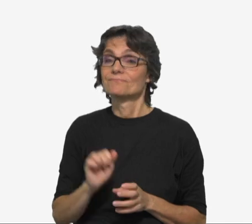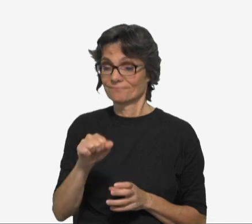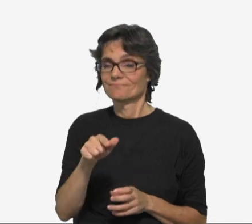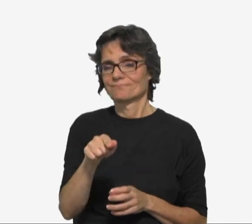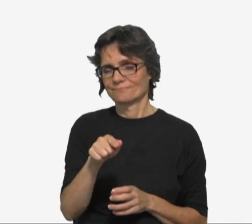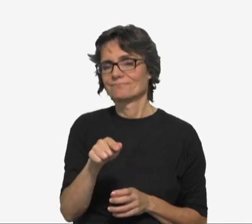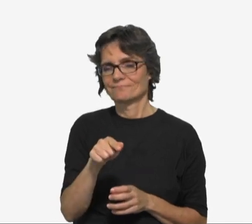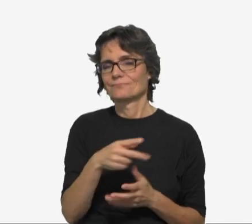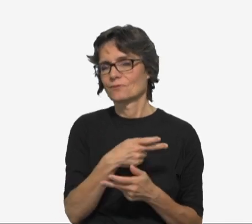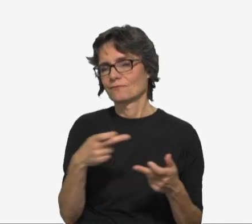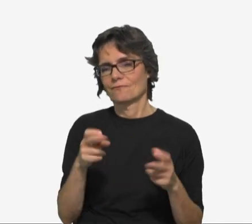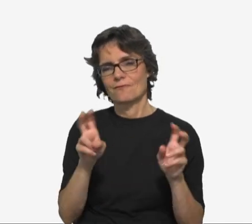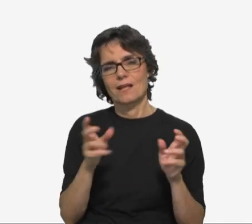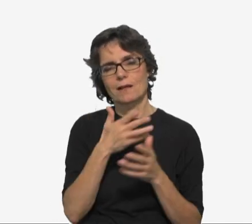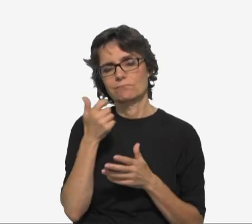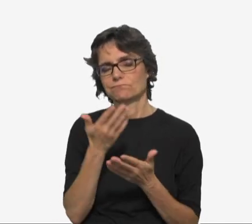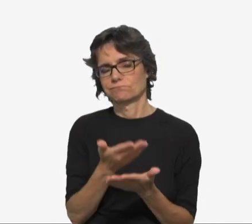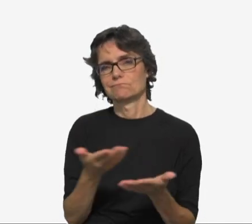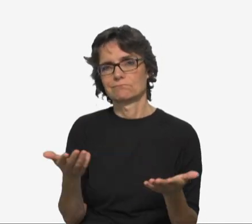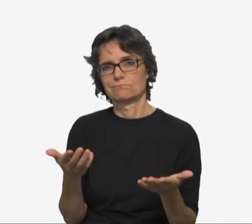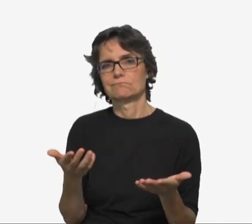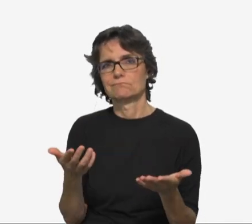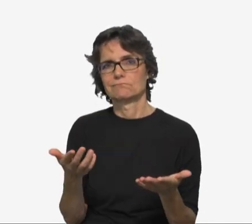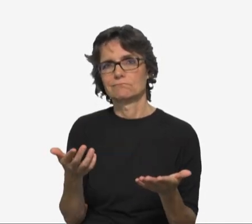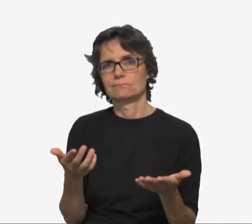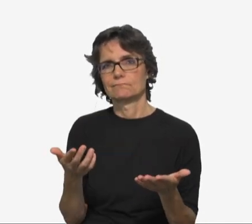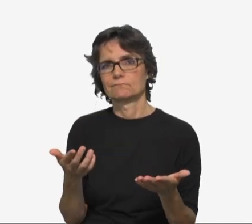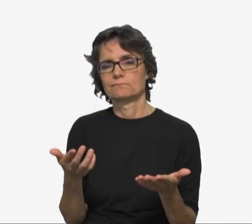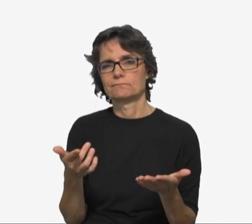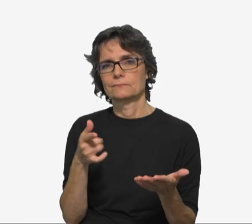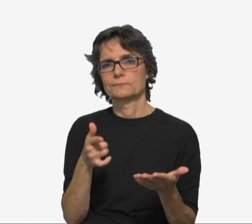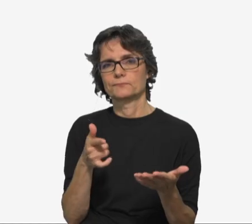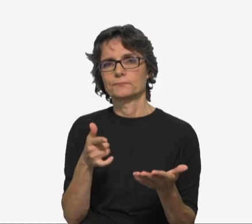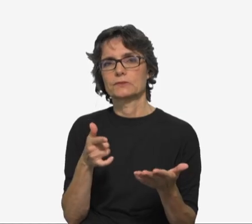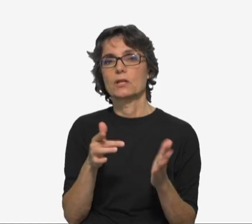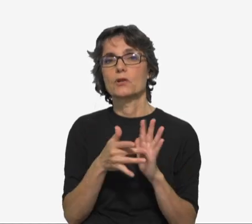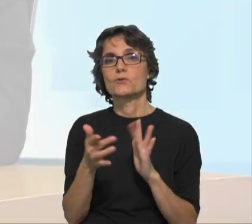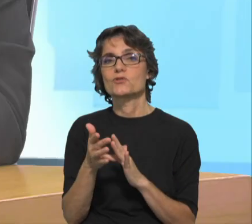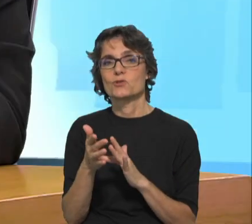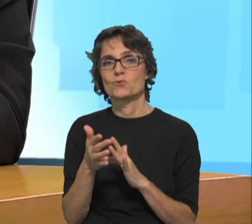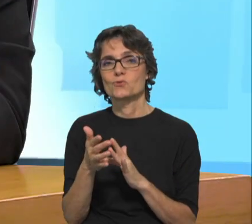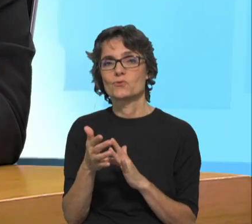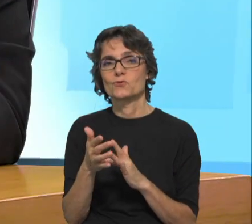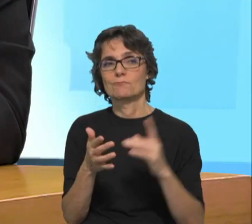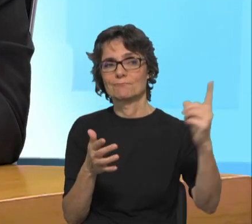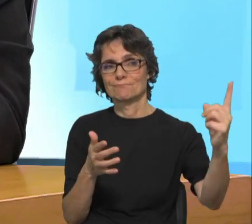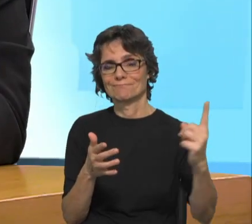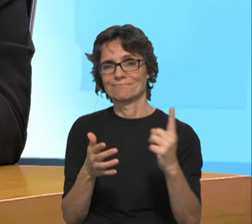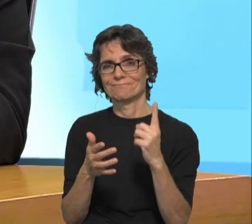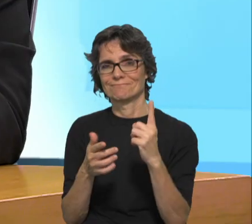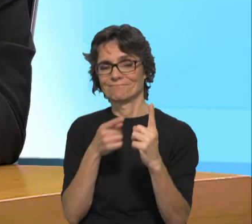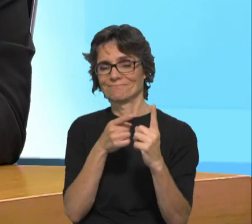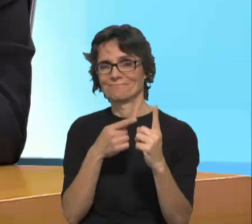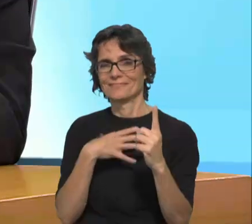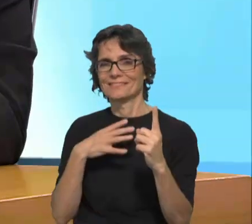e subejamente conhecido, de facto, mostra-nos um Jesus que vem para nos